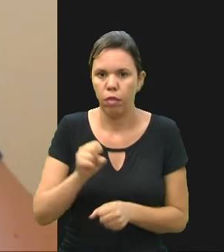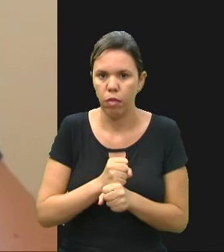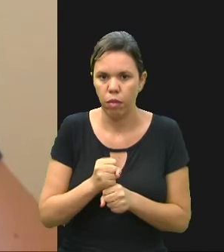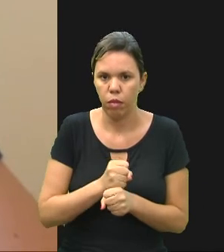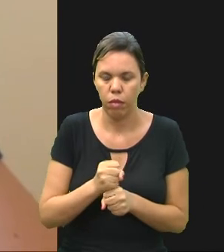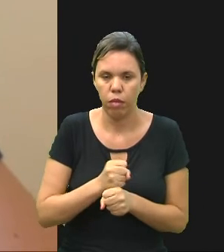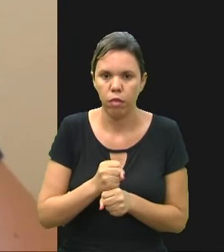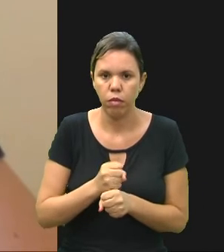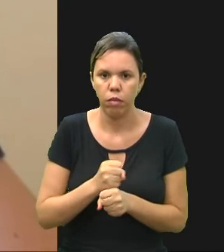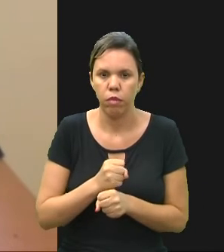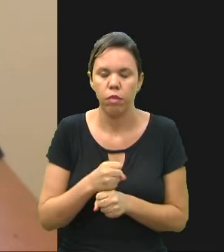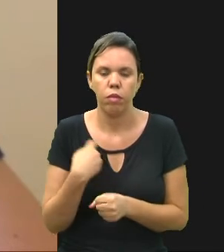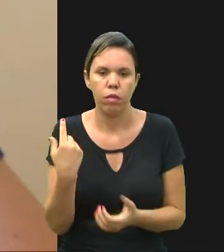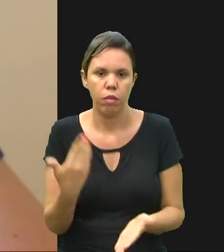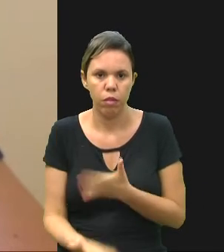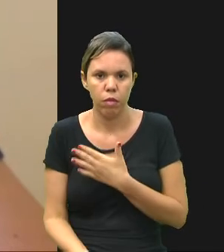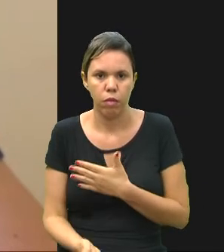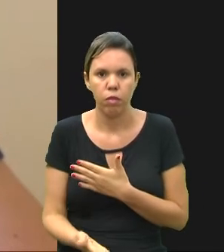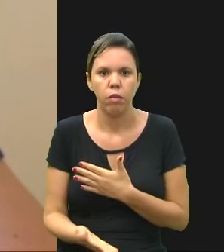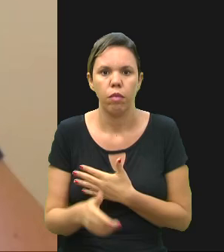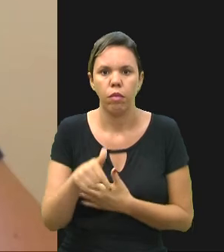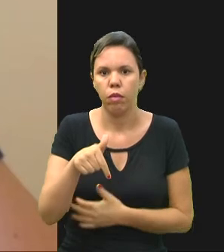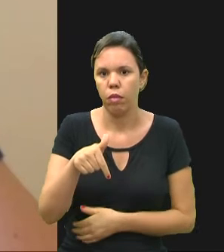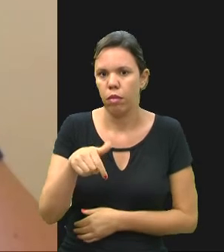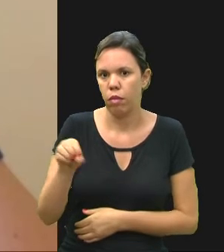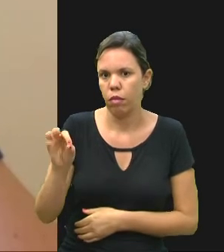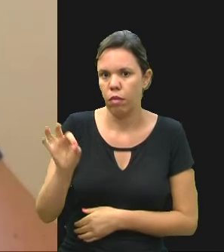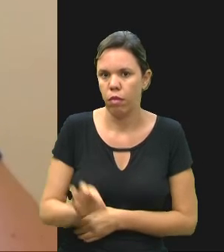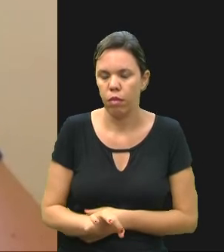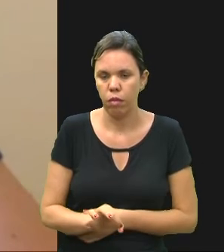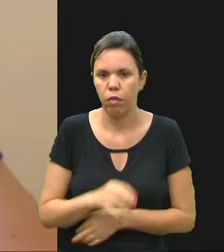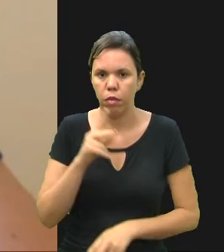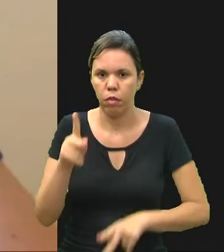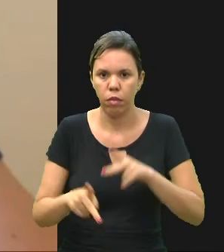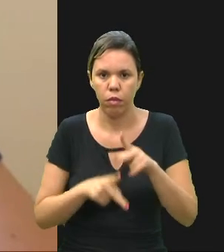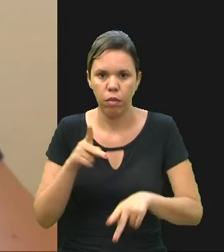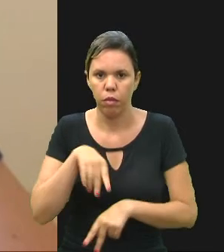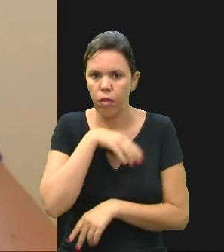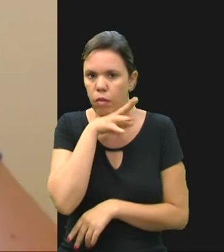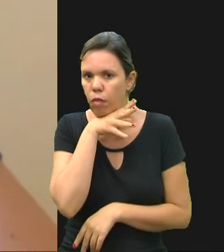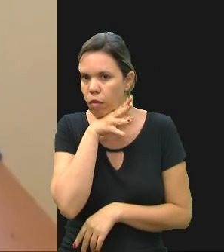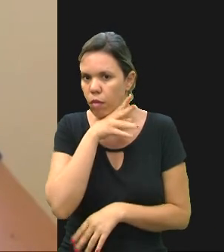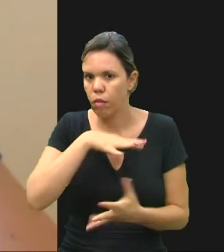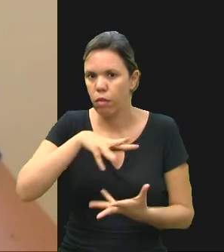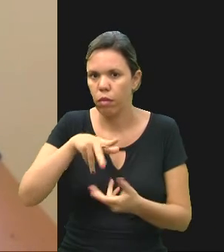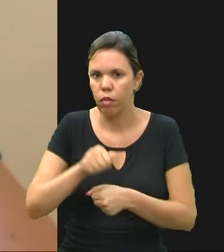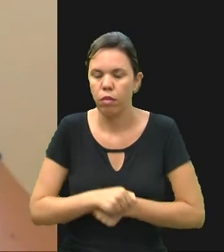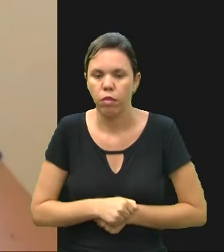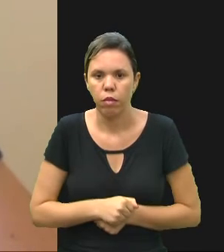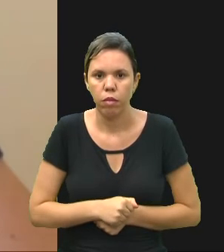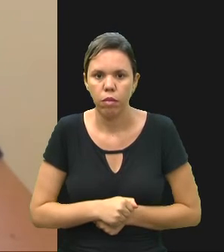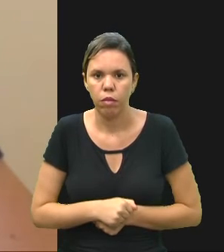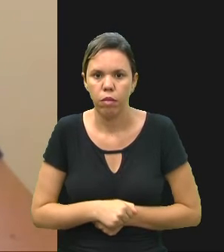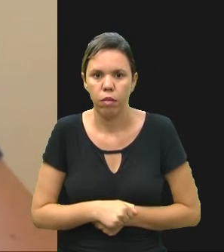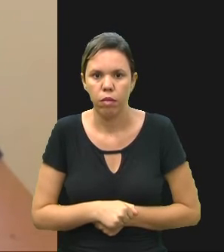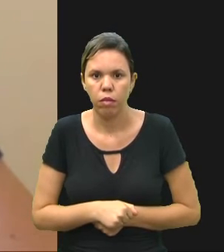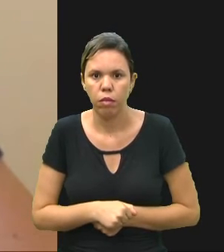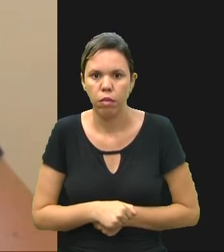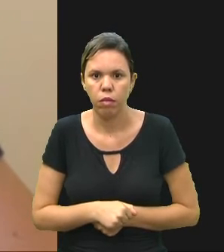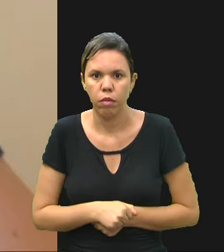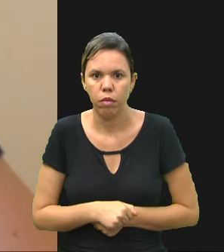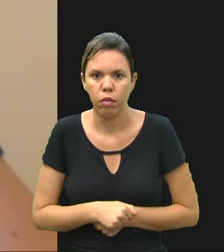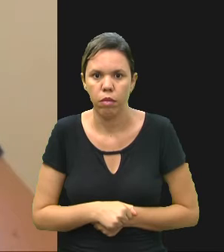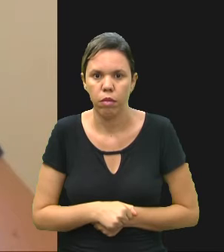50 anos nós perdemos mais de 70% da população de animais do nosso planeta. Então,